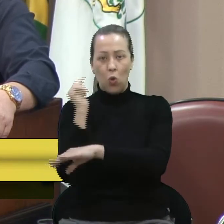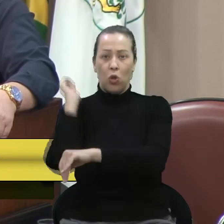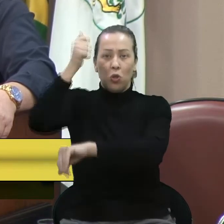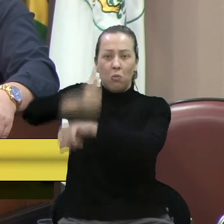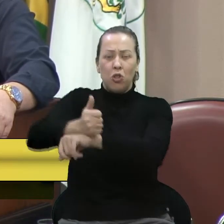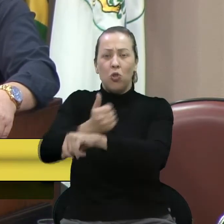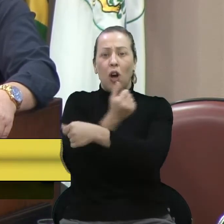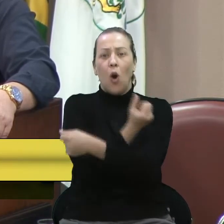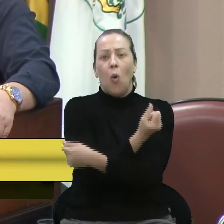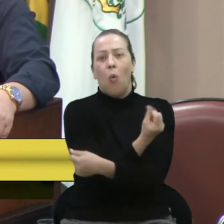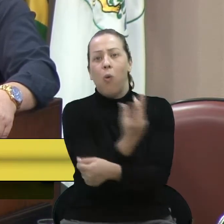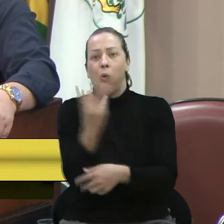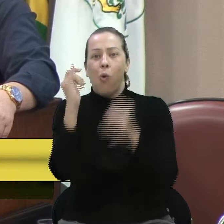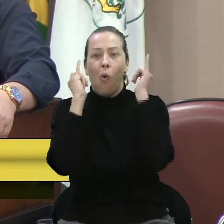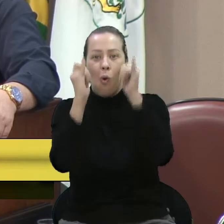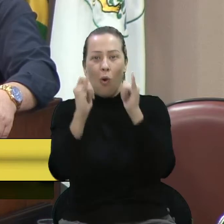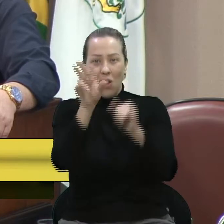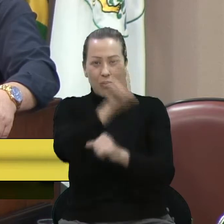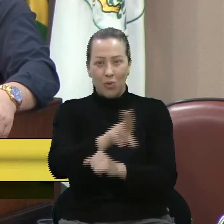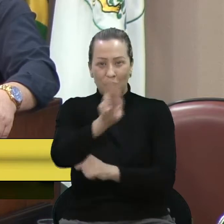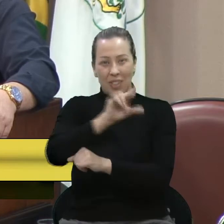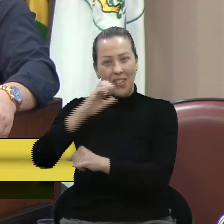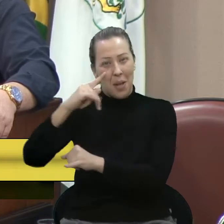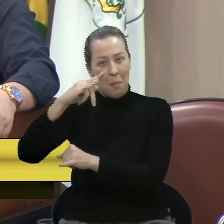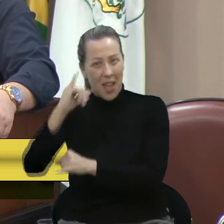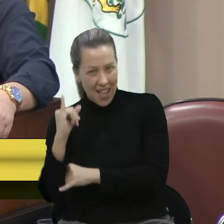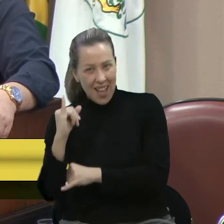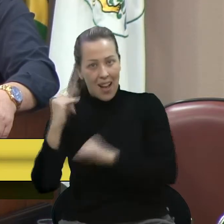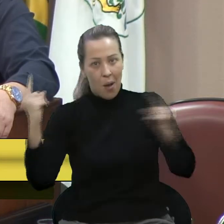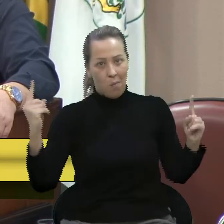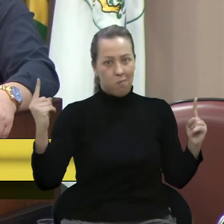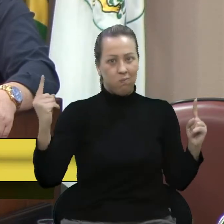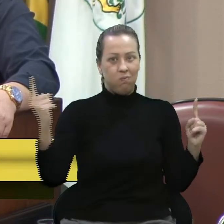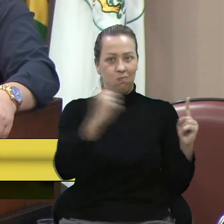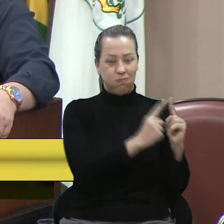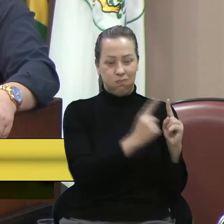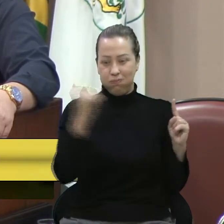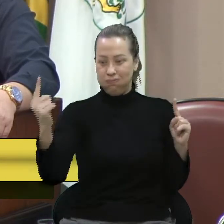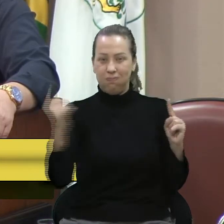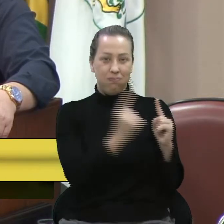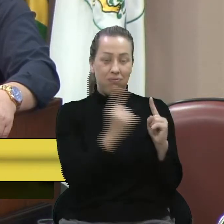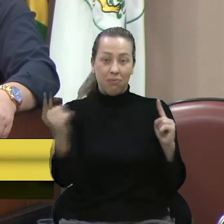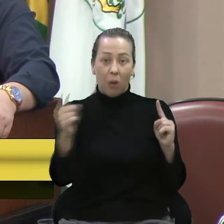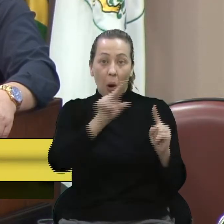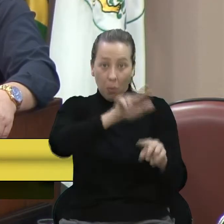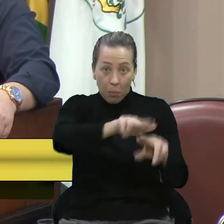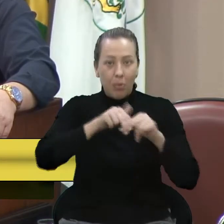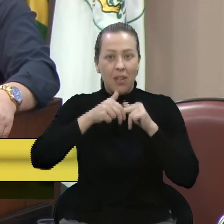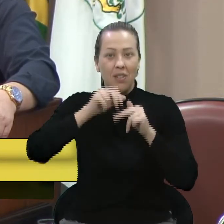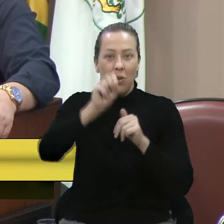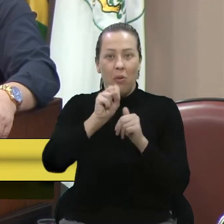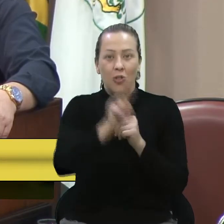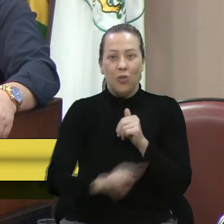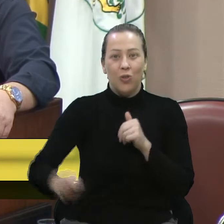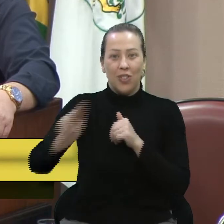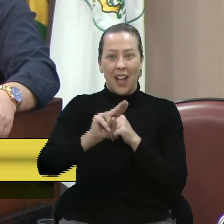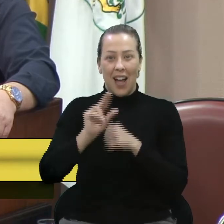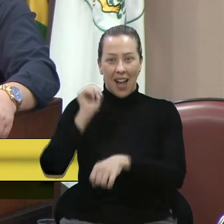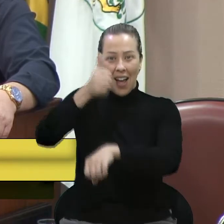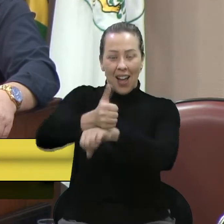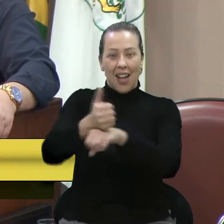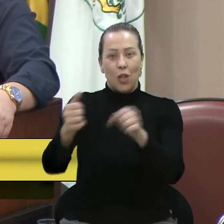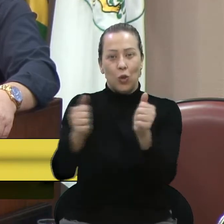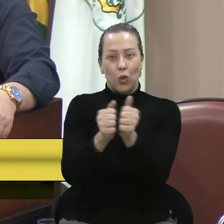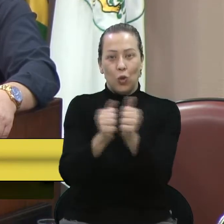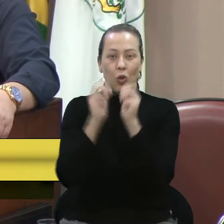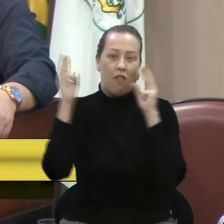várias linhas. Então, com a flexibilização desses veículos podendo utilizar, nós vamos ter certeza